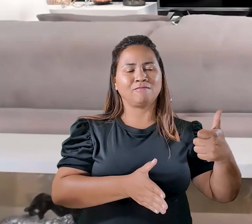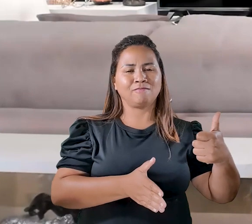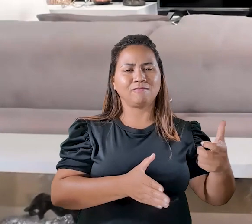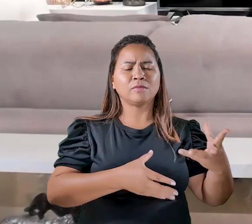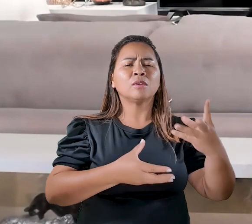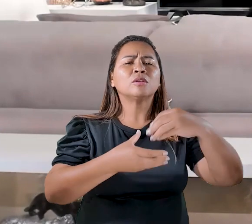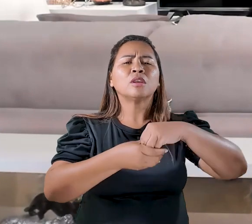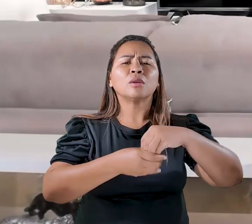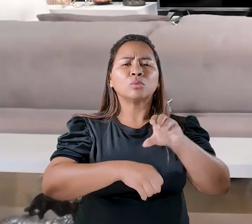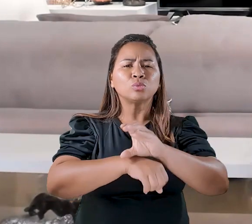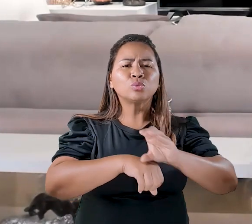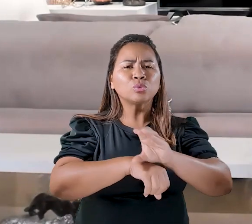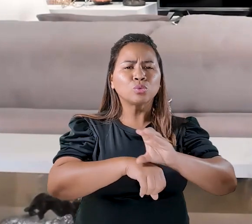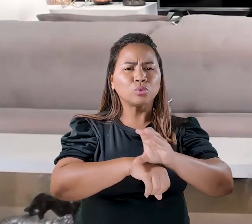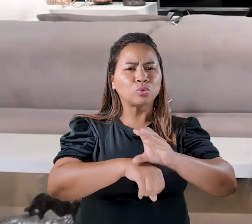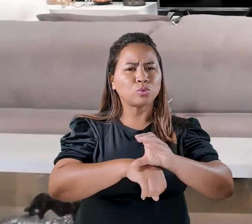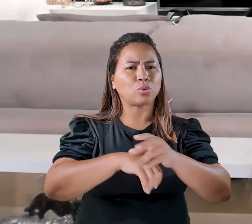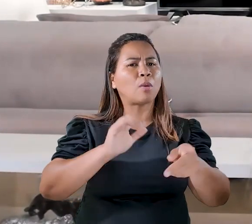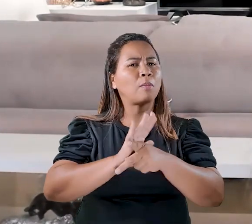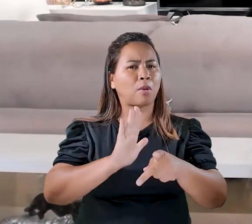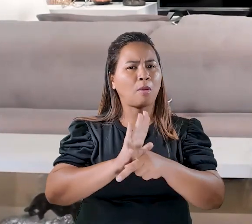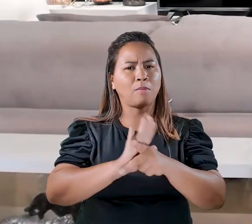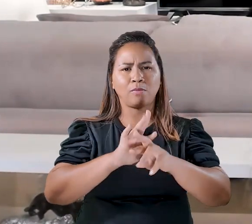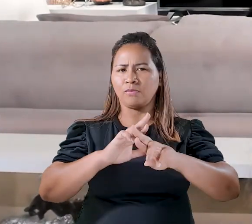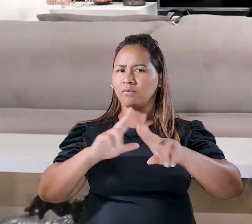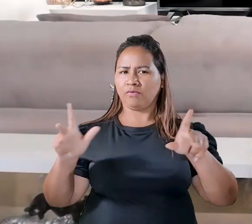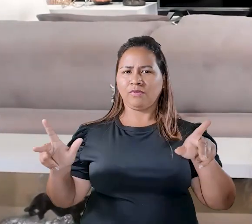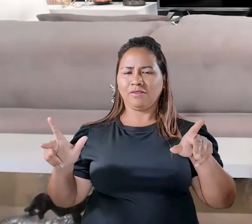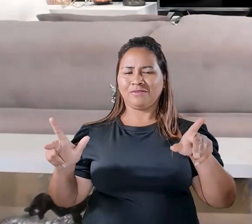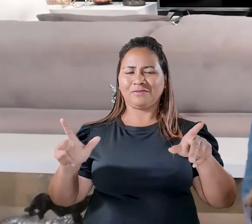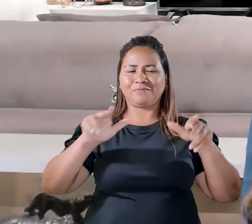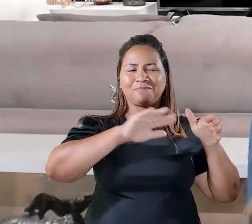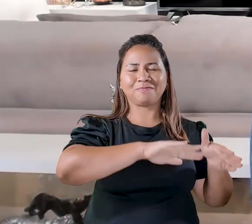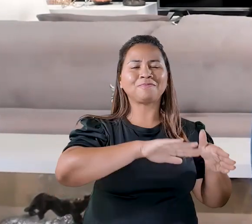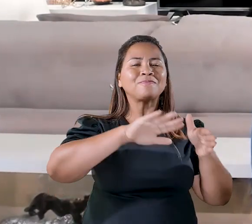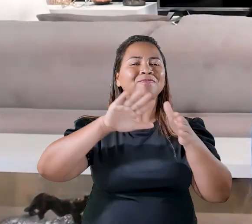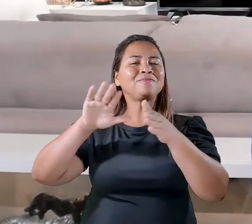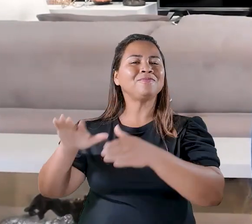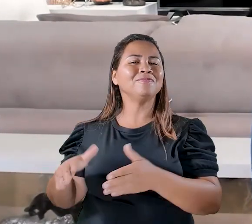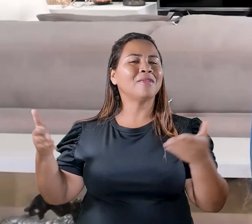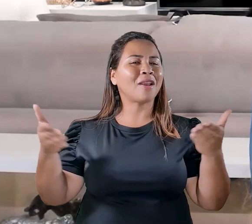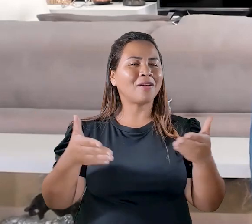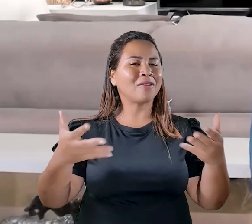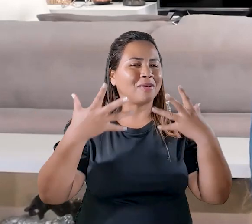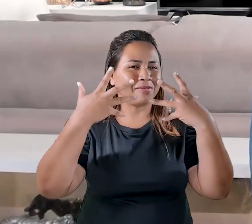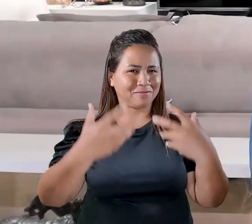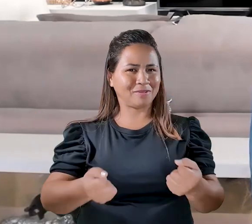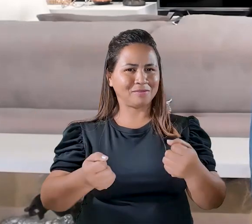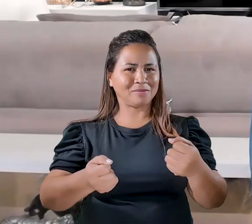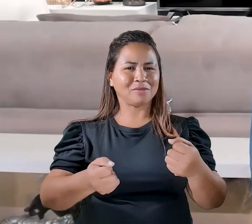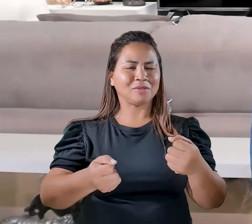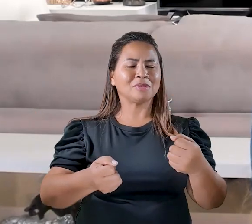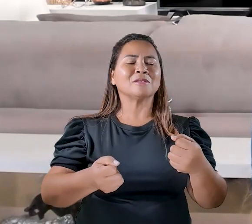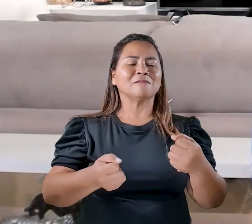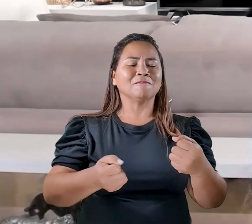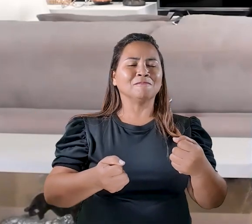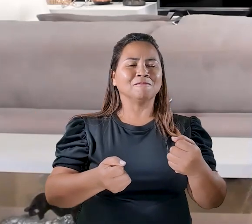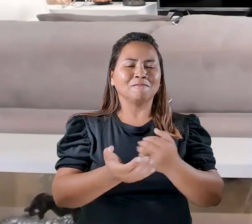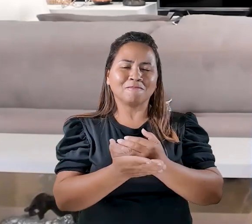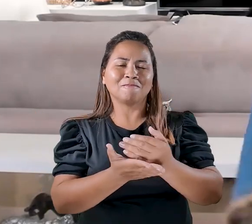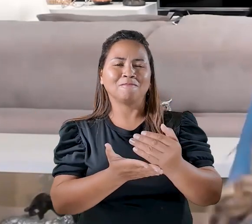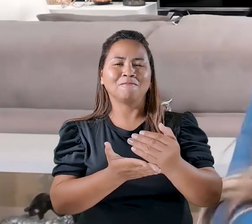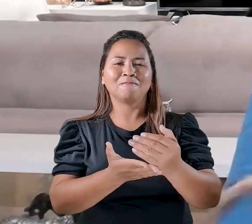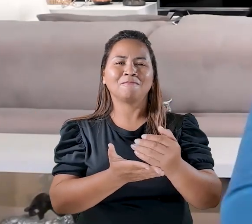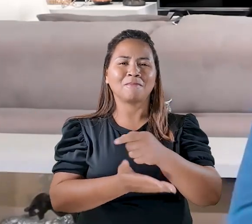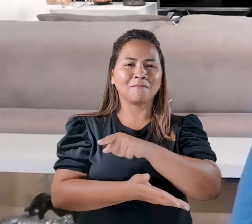a imagem. A imagem do teu sonho. A imagem que simboliza aquilo que